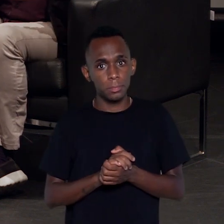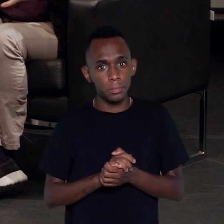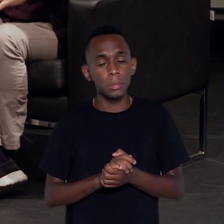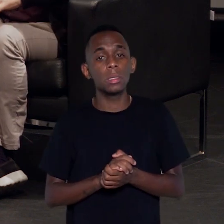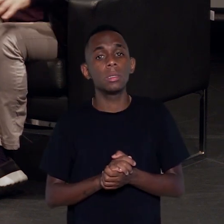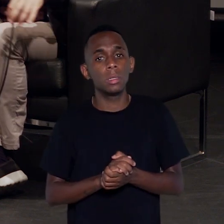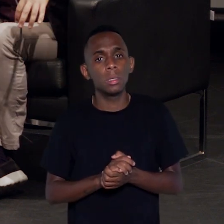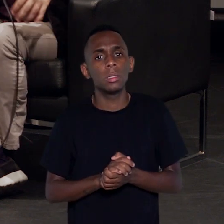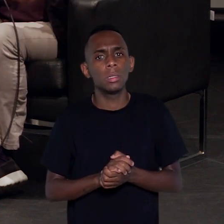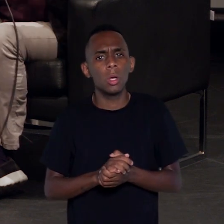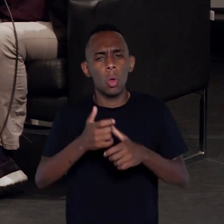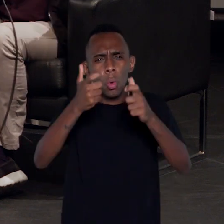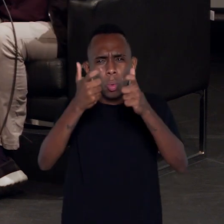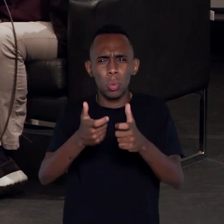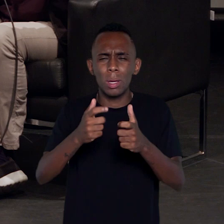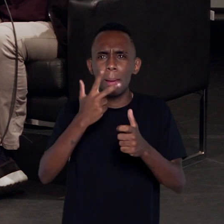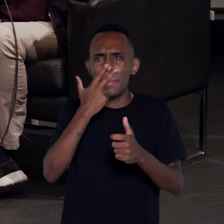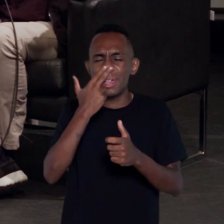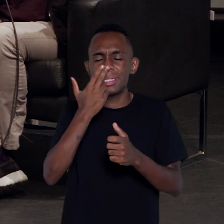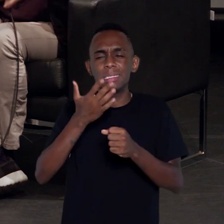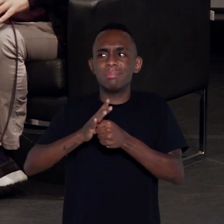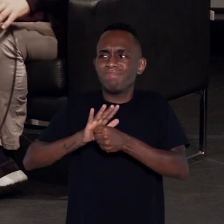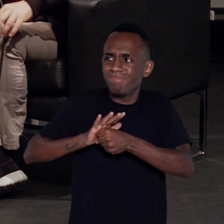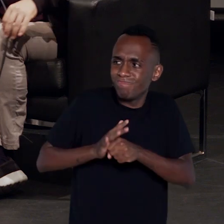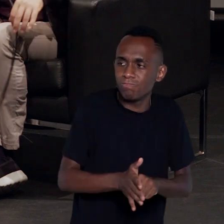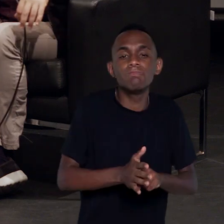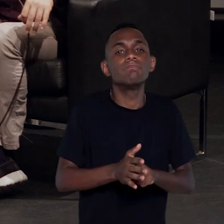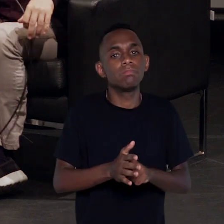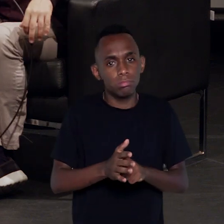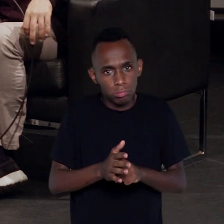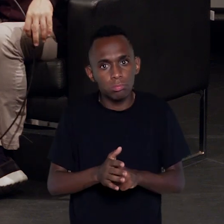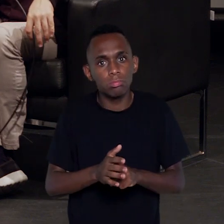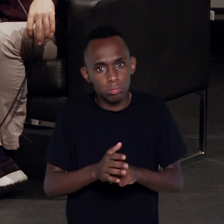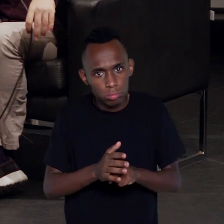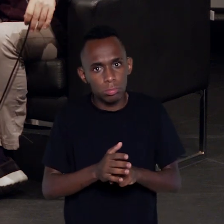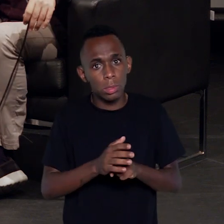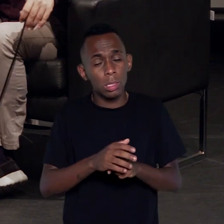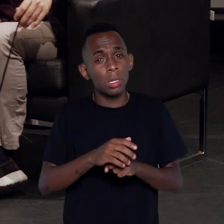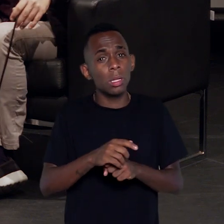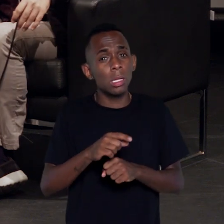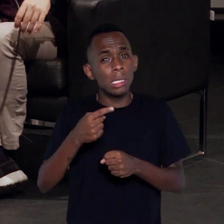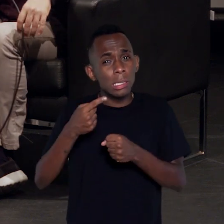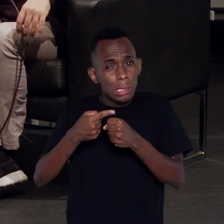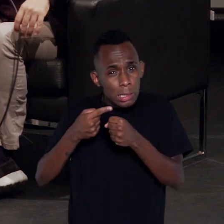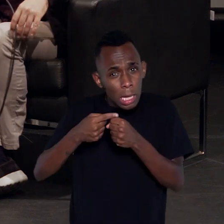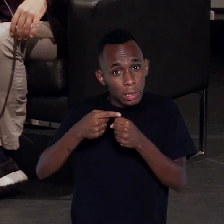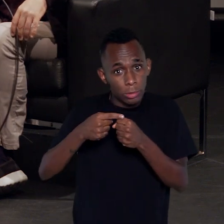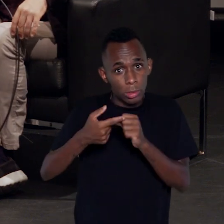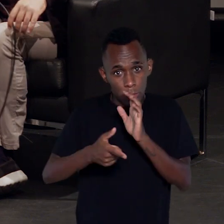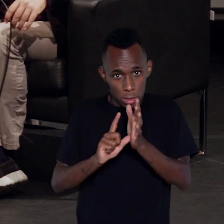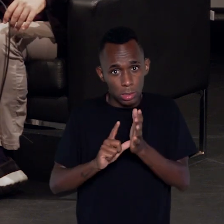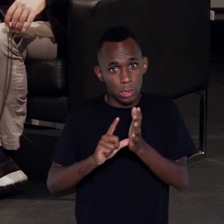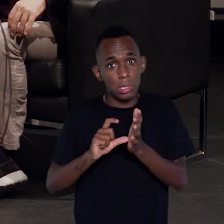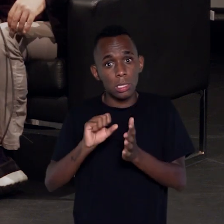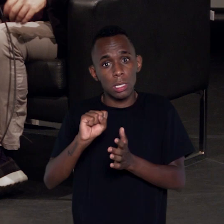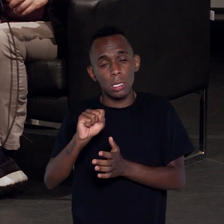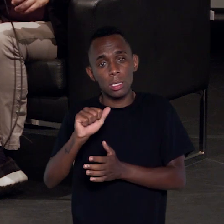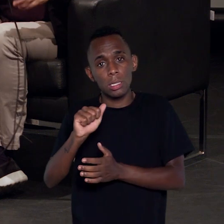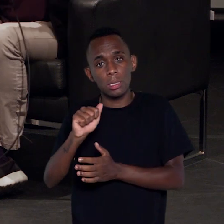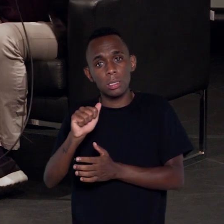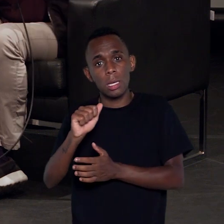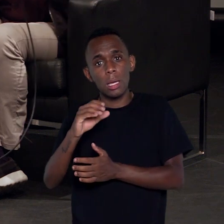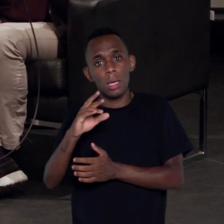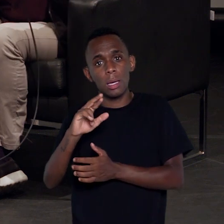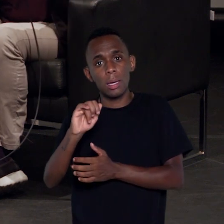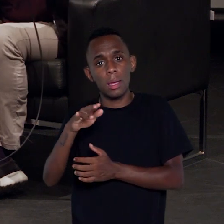de todo sentido de humanidade, né, Sacramento, que é um município de Araxá, você imagina. Exatamente.